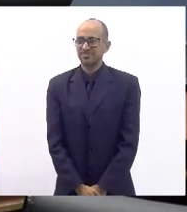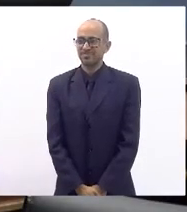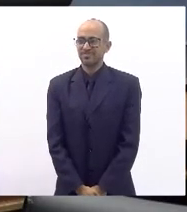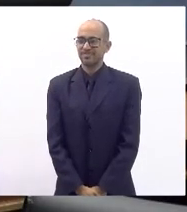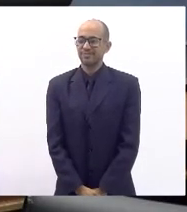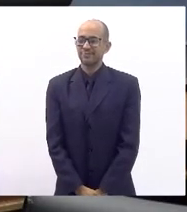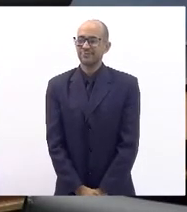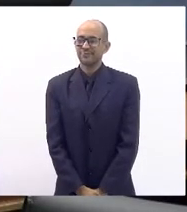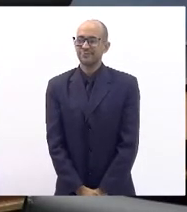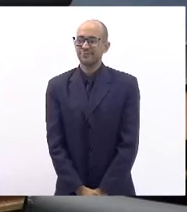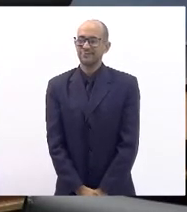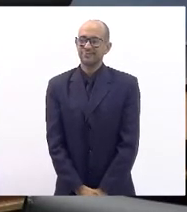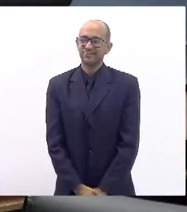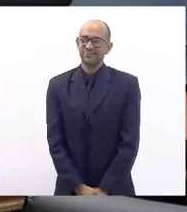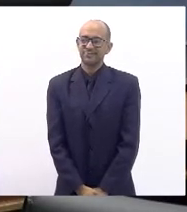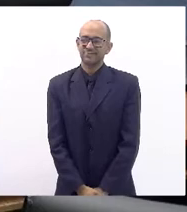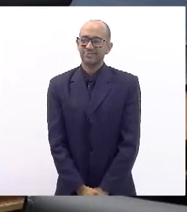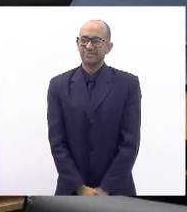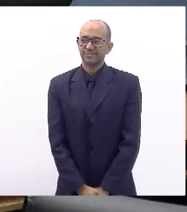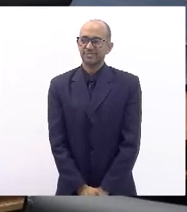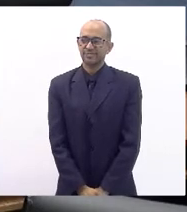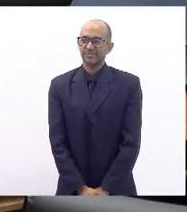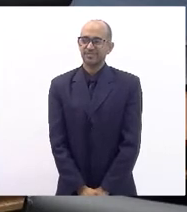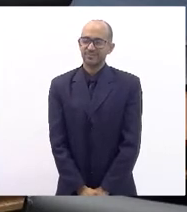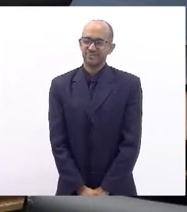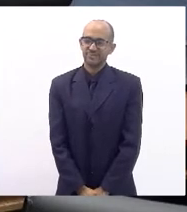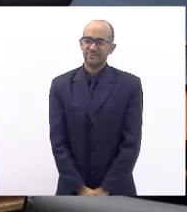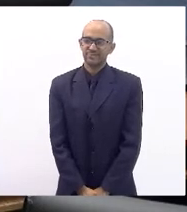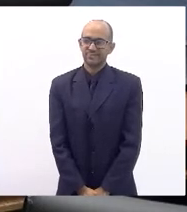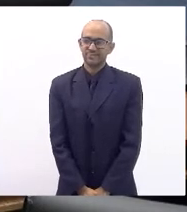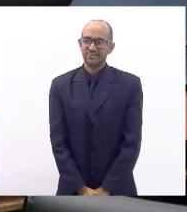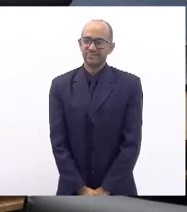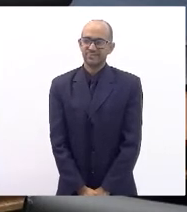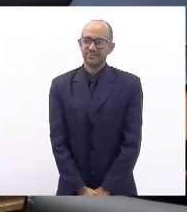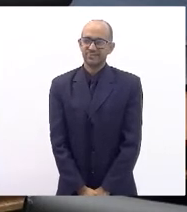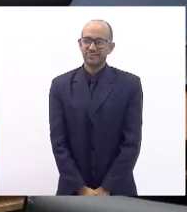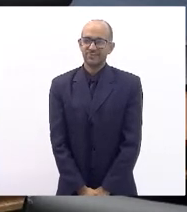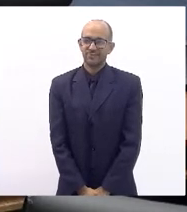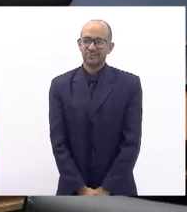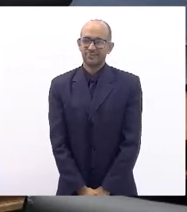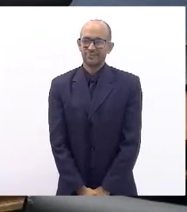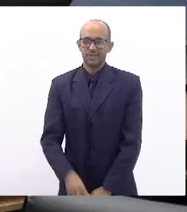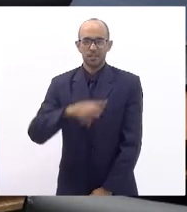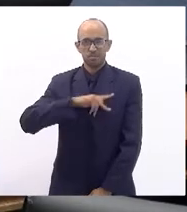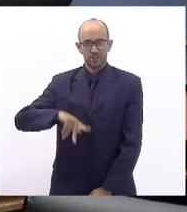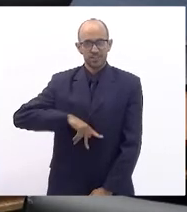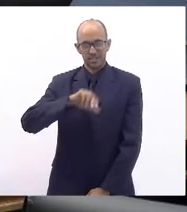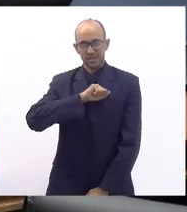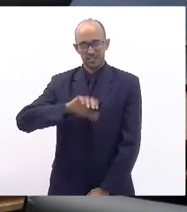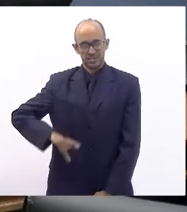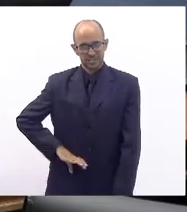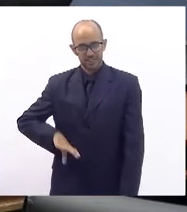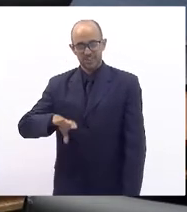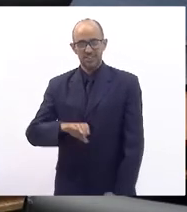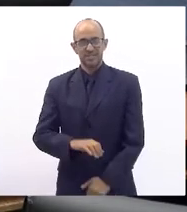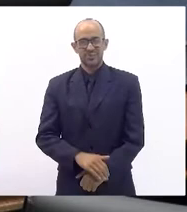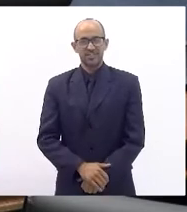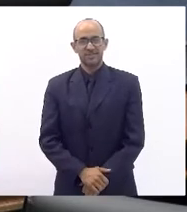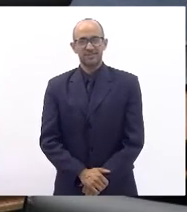E aí o presidente André Ceciliano